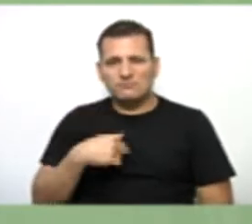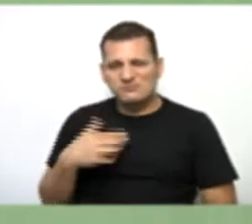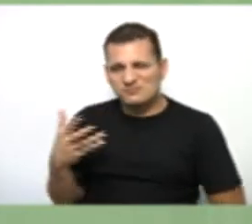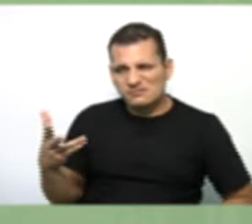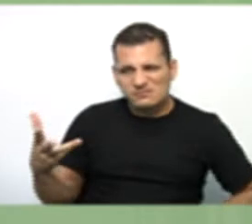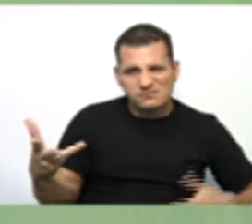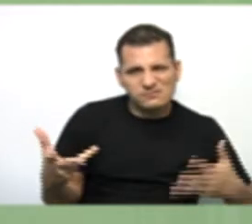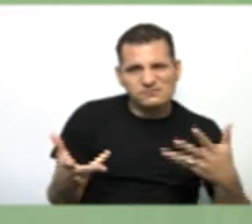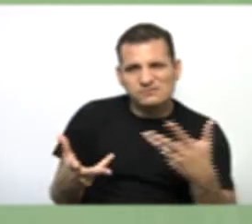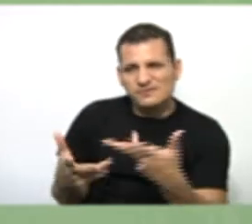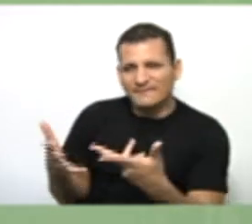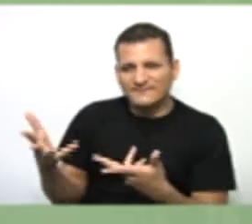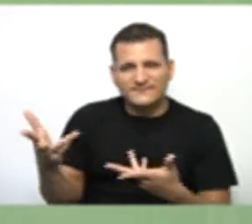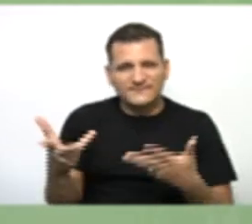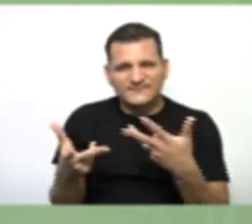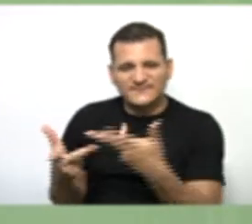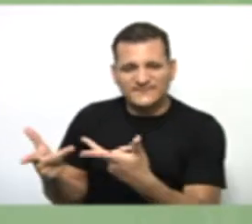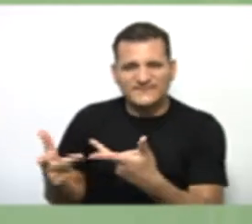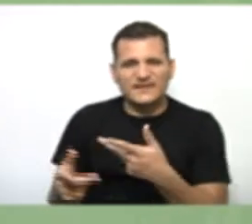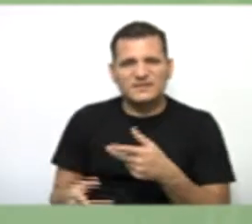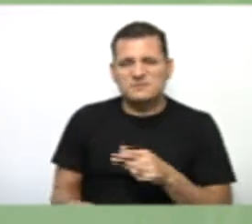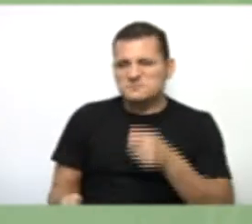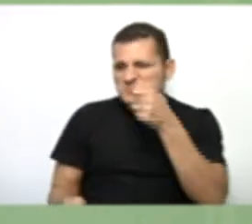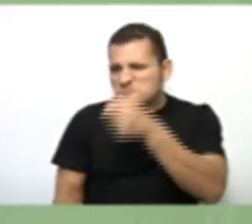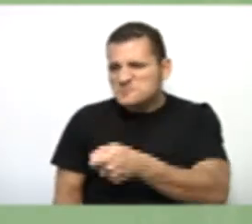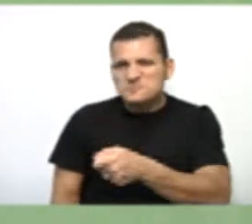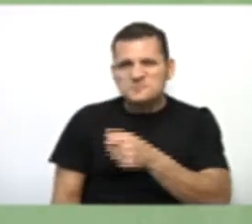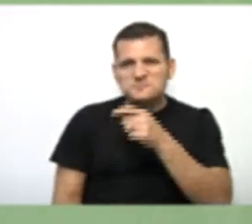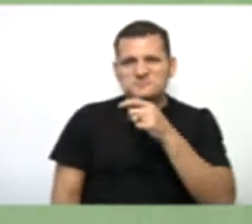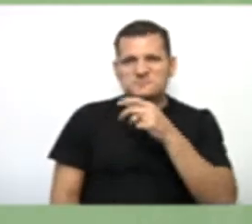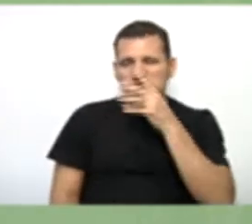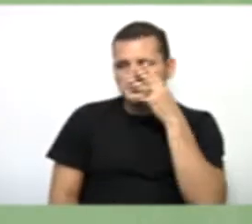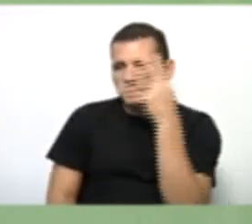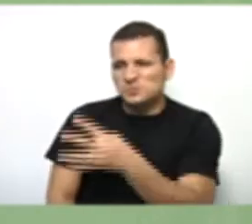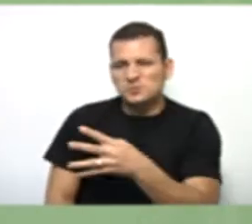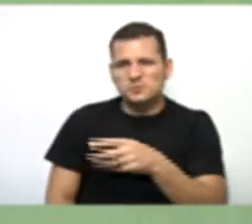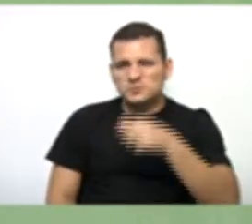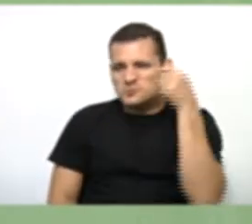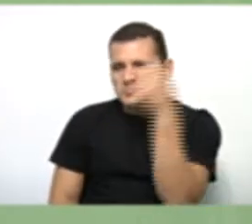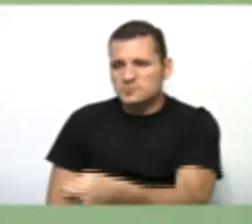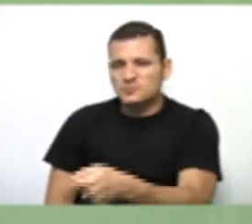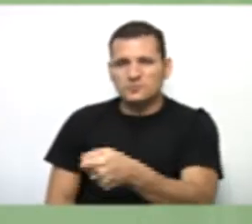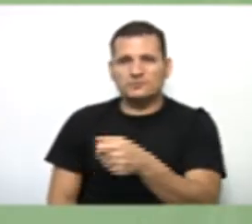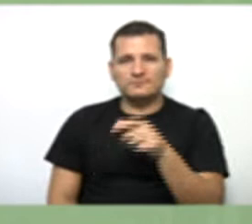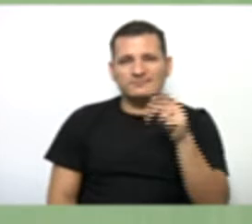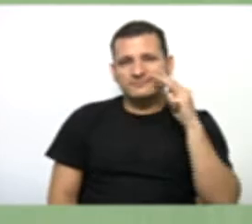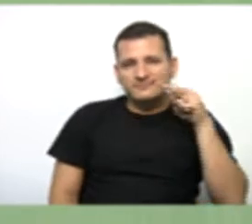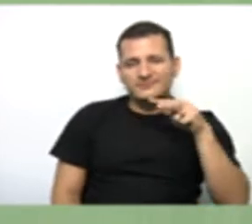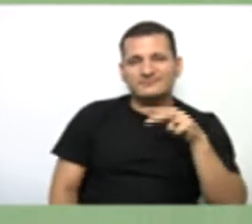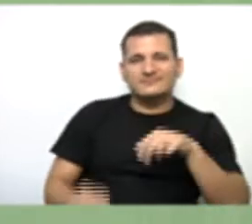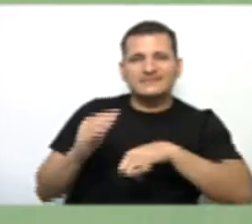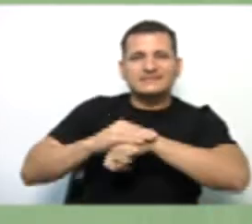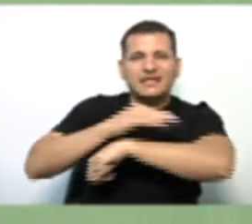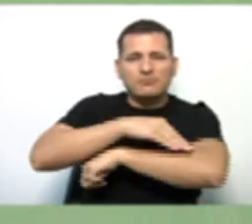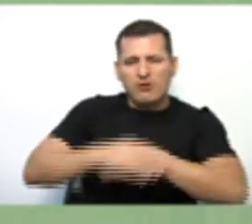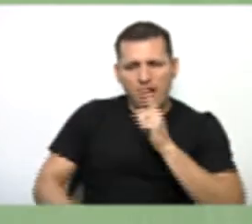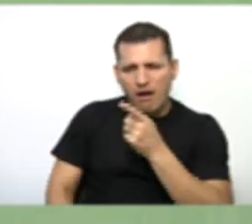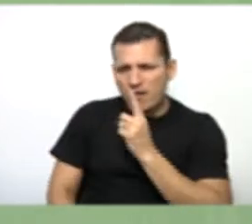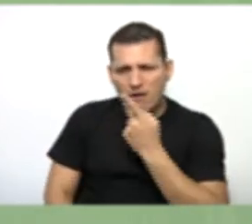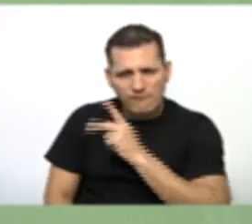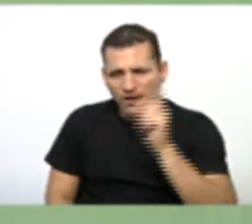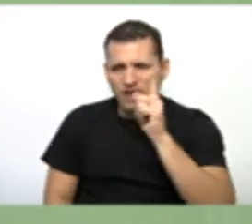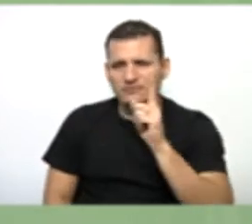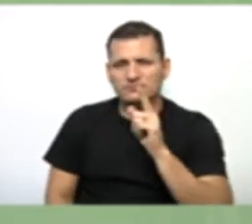da força, né? Tá vendo aí o sapinho, né? Levou aí uma bronca, né? Tá sendo, por que você fez isso, fez aquilo, não faça isso, não faça